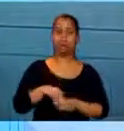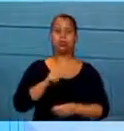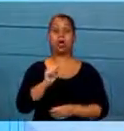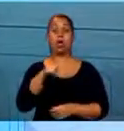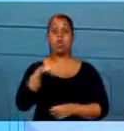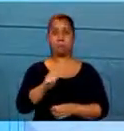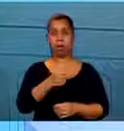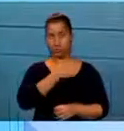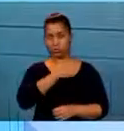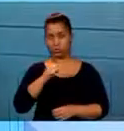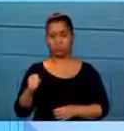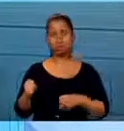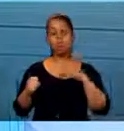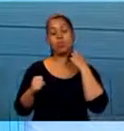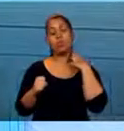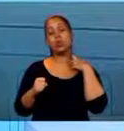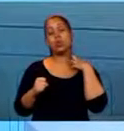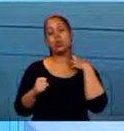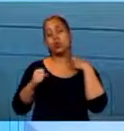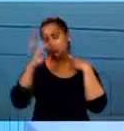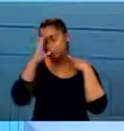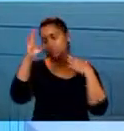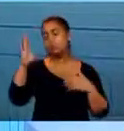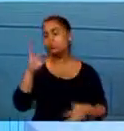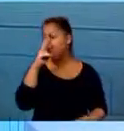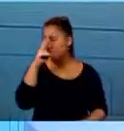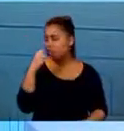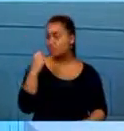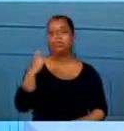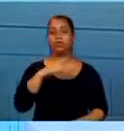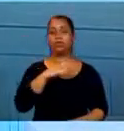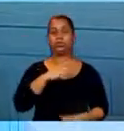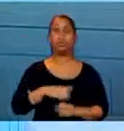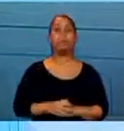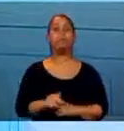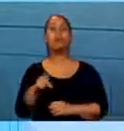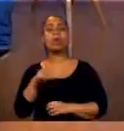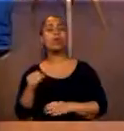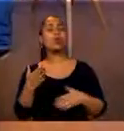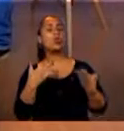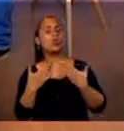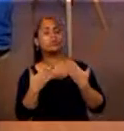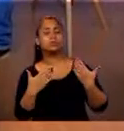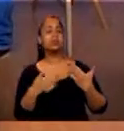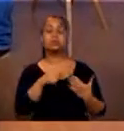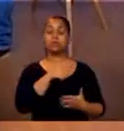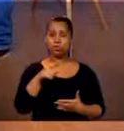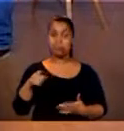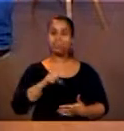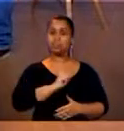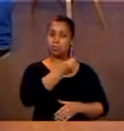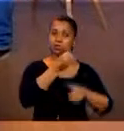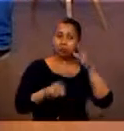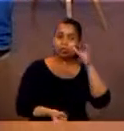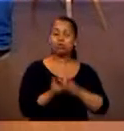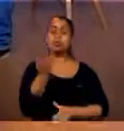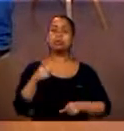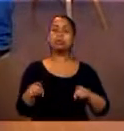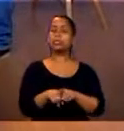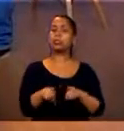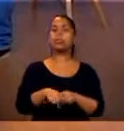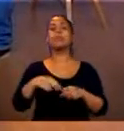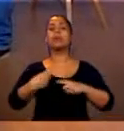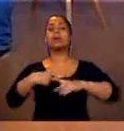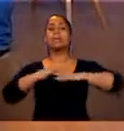estão com esse princípio muito forte. O Paulo estava falando, então, que vocês se tornaram uma associação também para